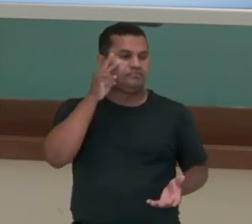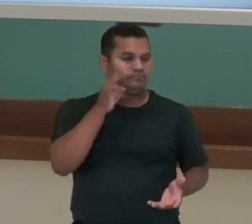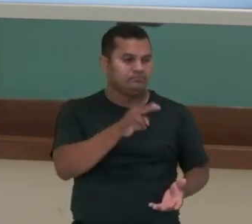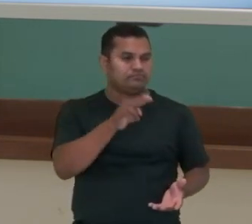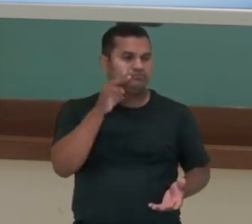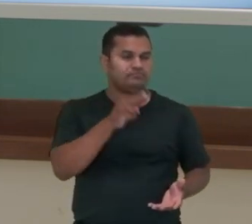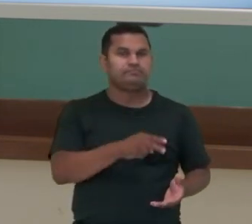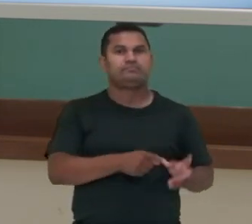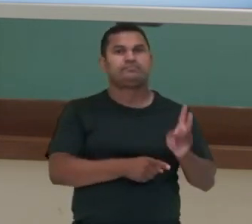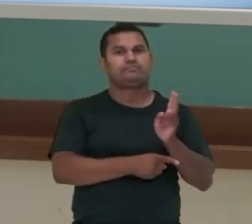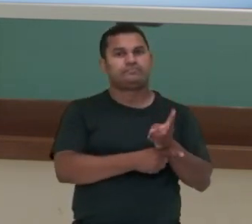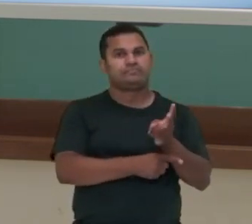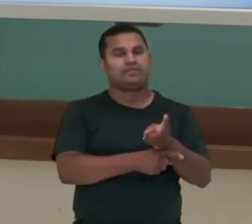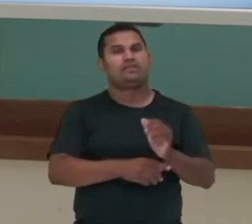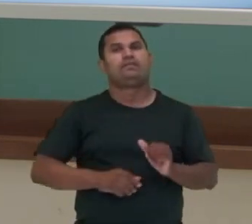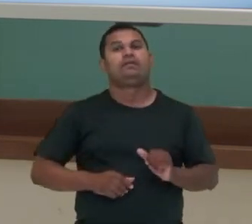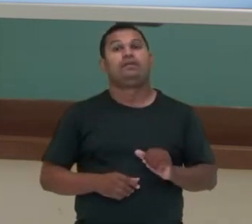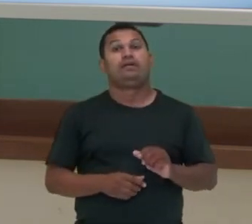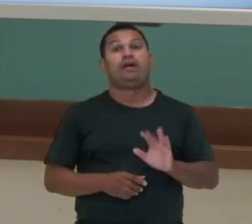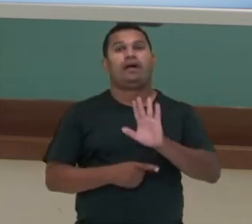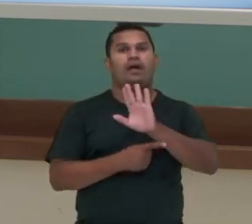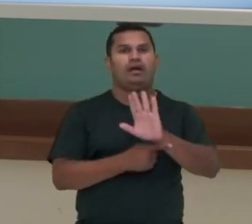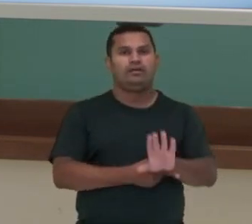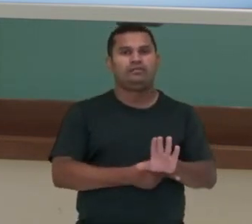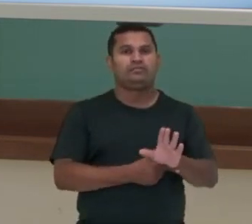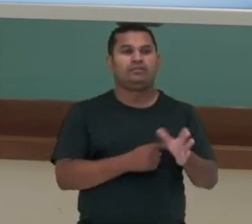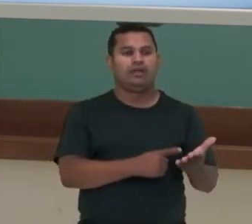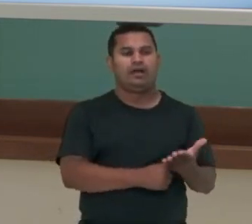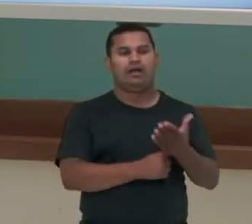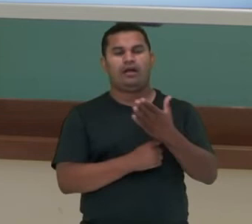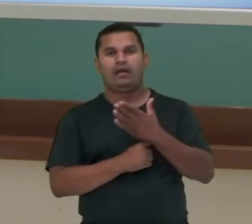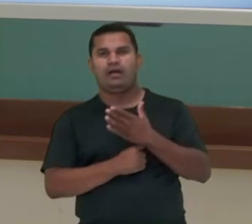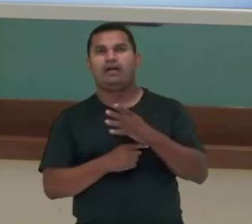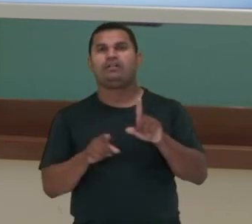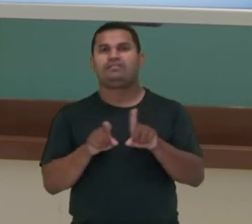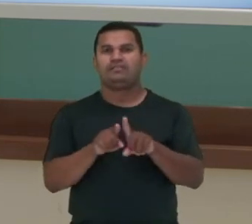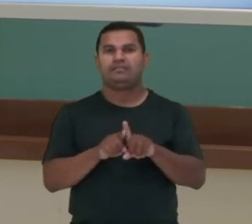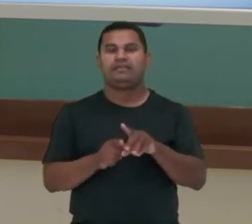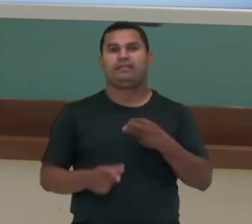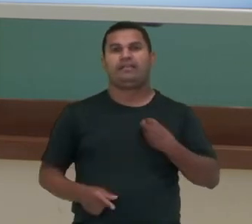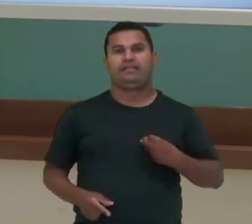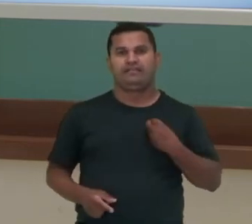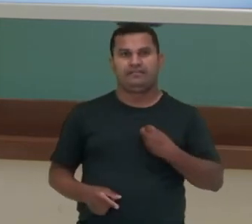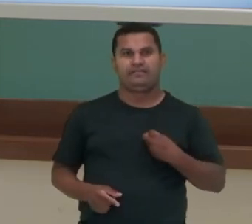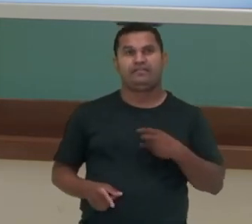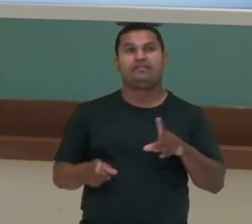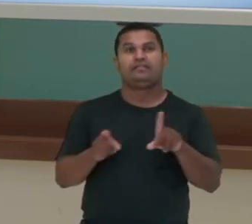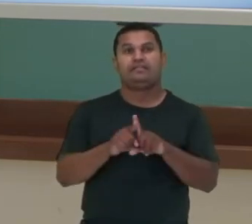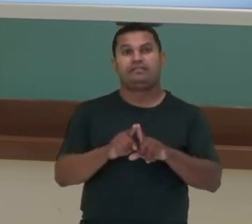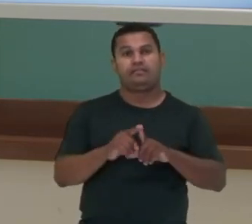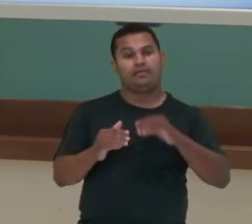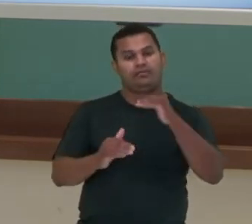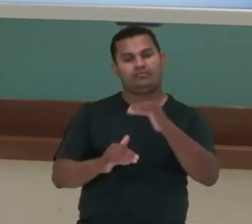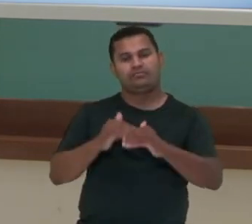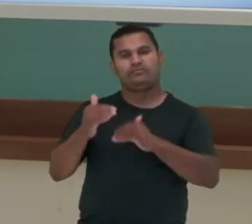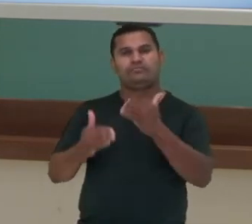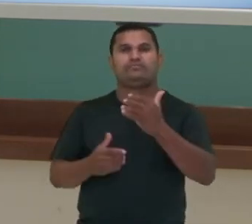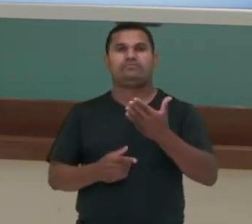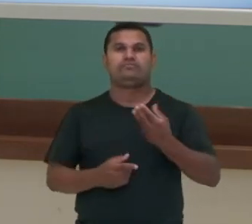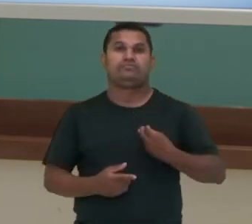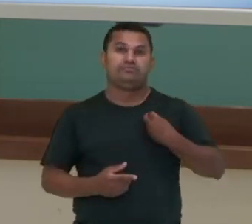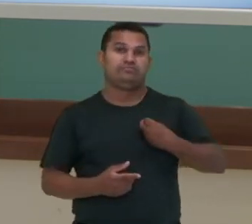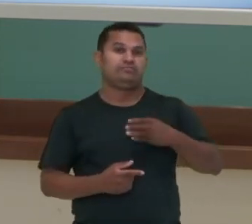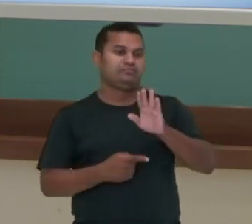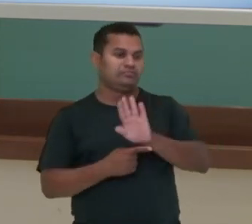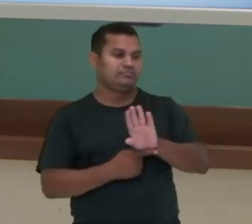vida e o desenvolvimento humano. Então vejam o quanto é importante pensar nessa forma, né, de